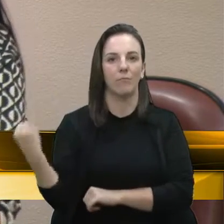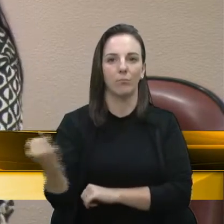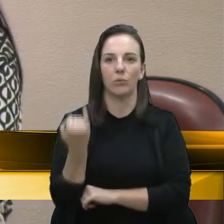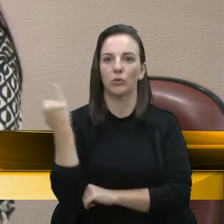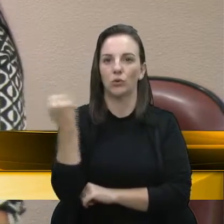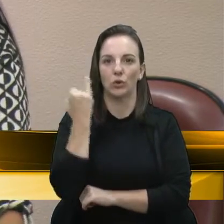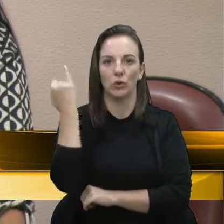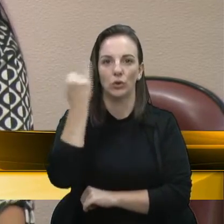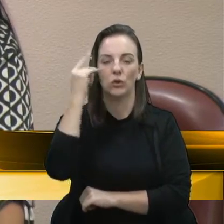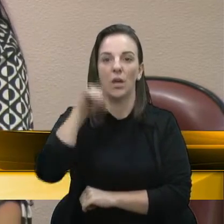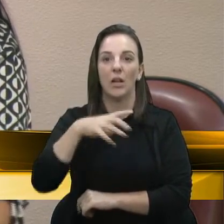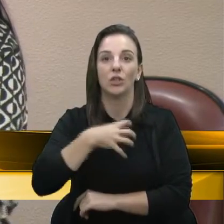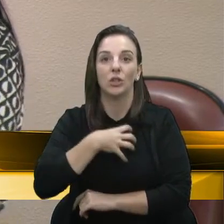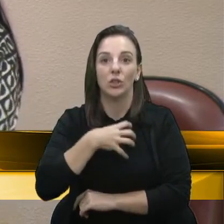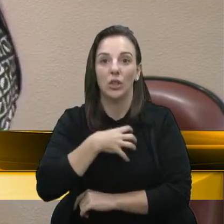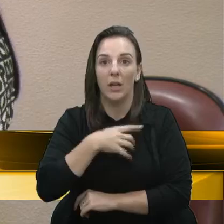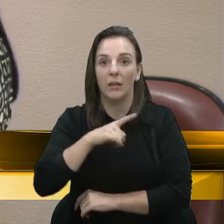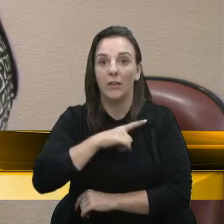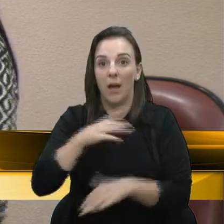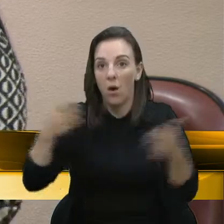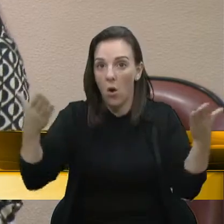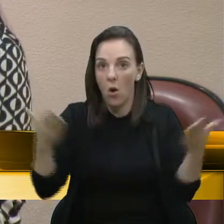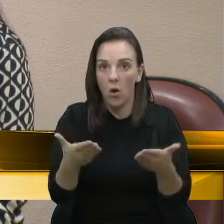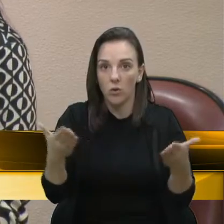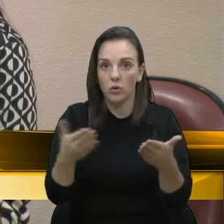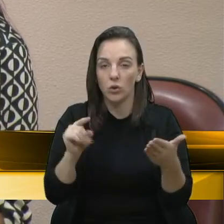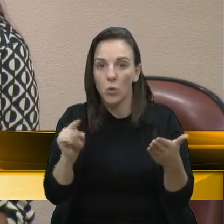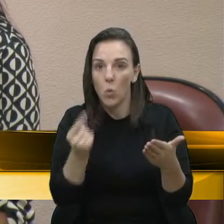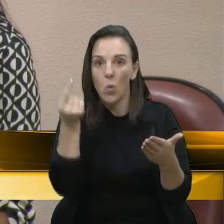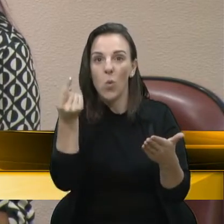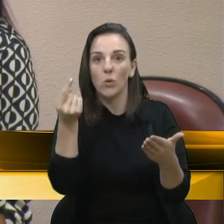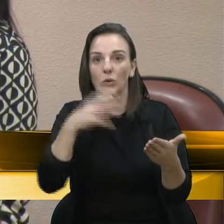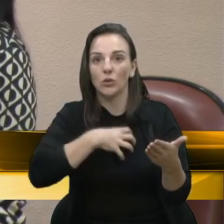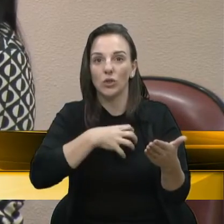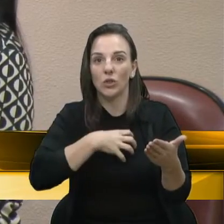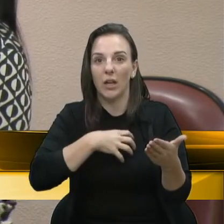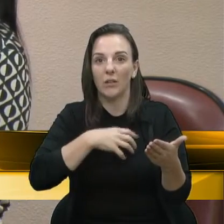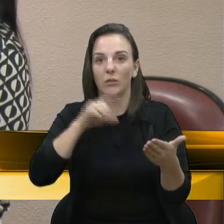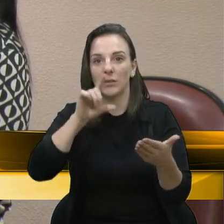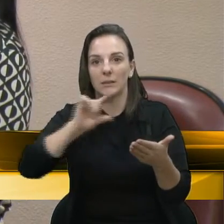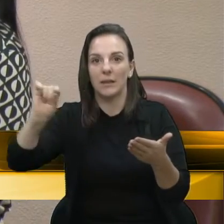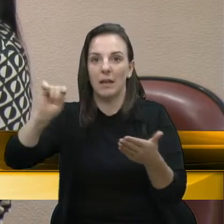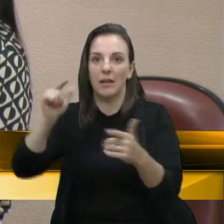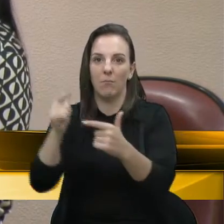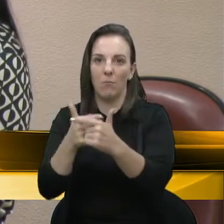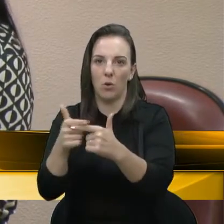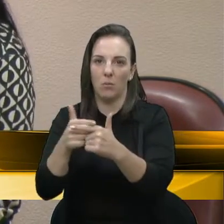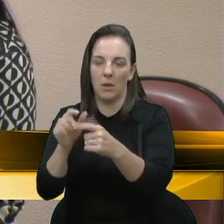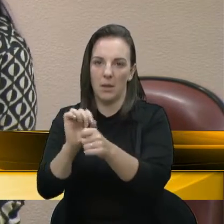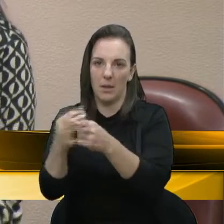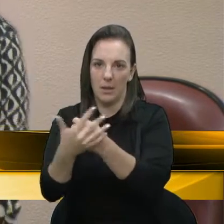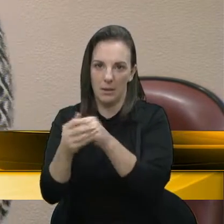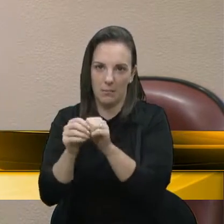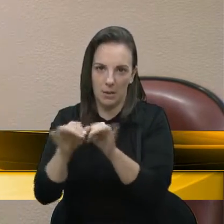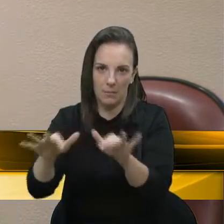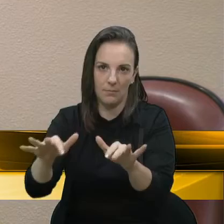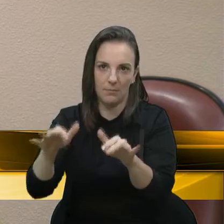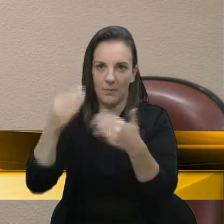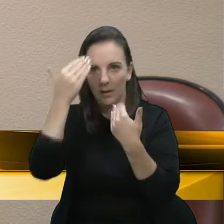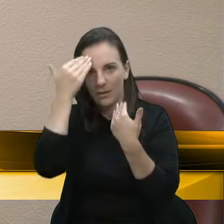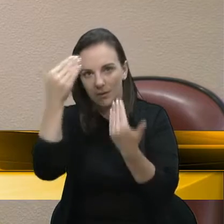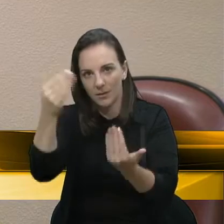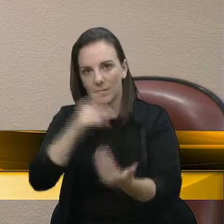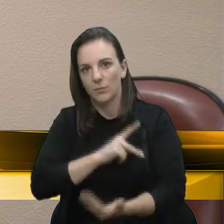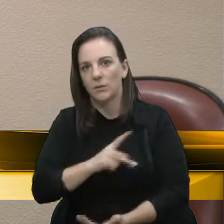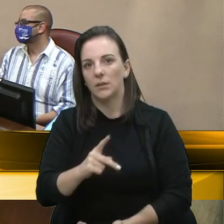importantíssima, né? É a forma que a gente tem hoje, efetivamente, de sair dessa situação. Eu agradeço,